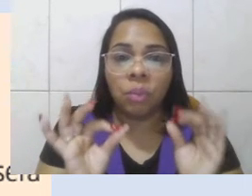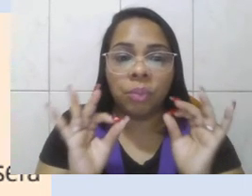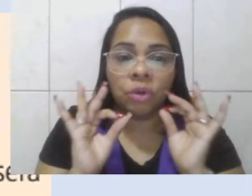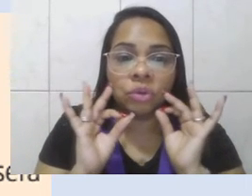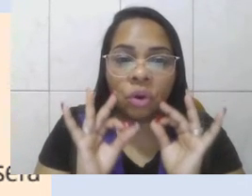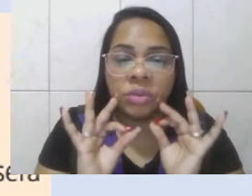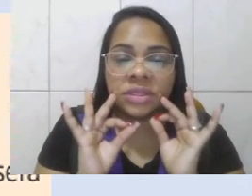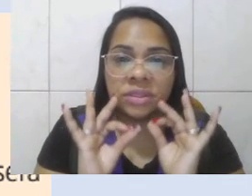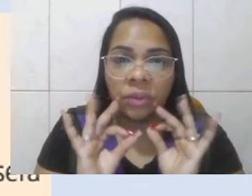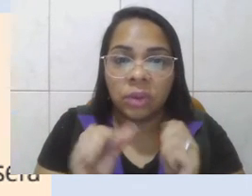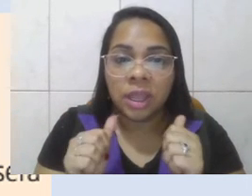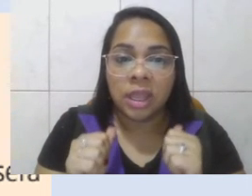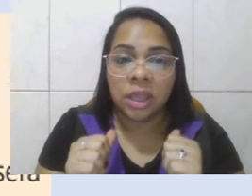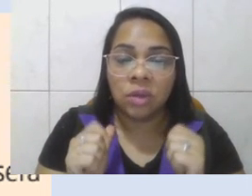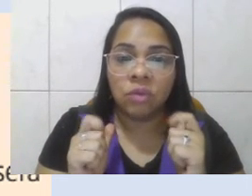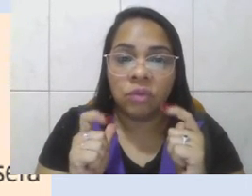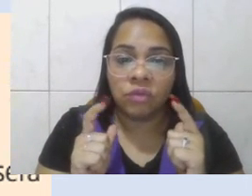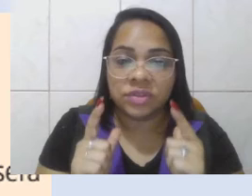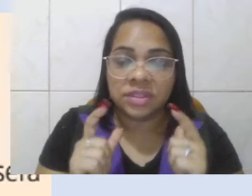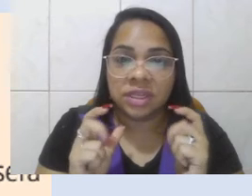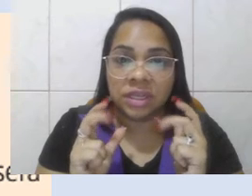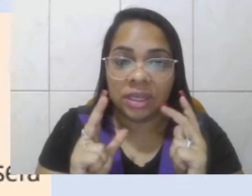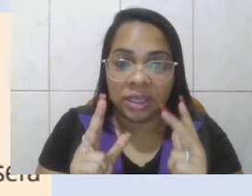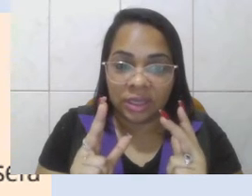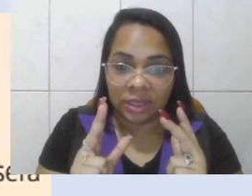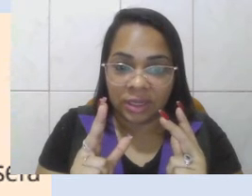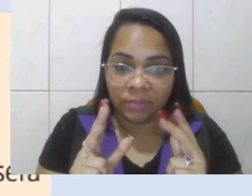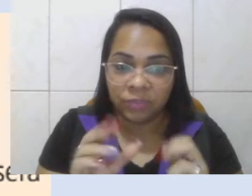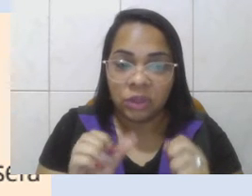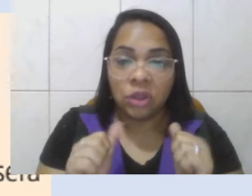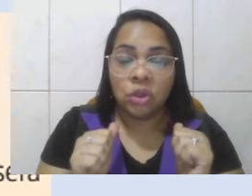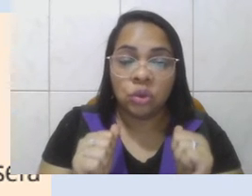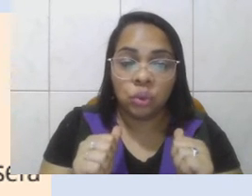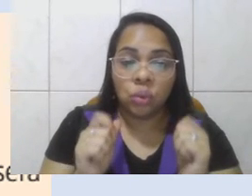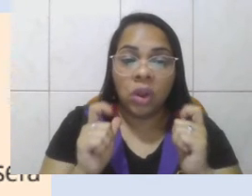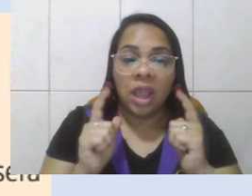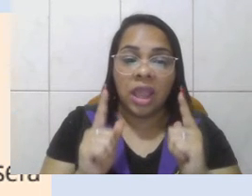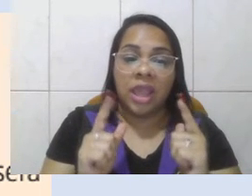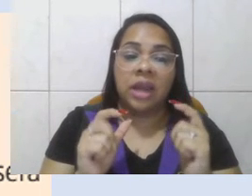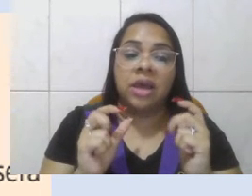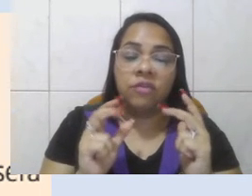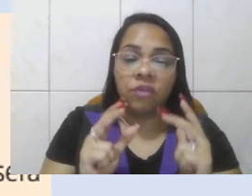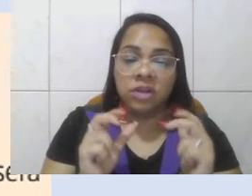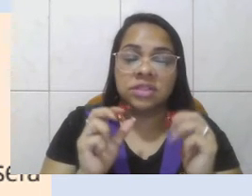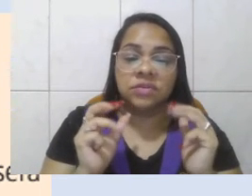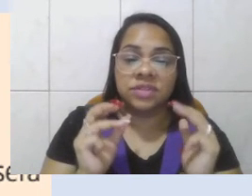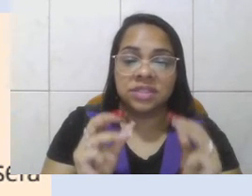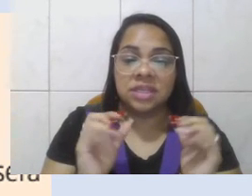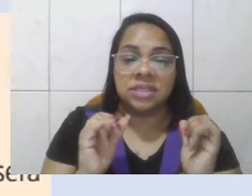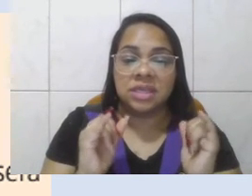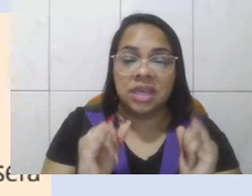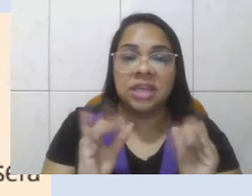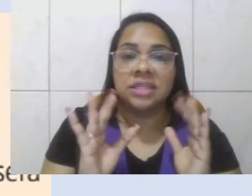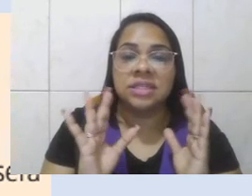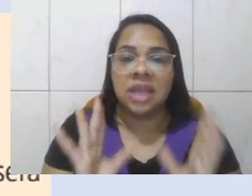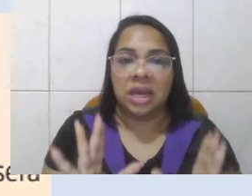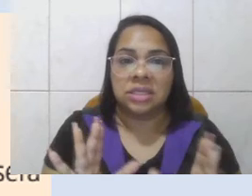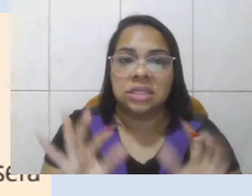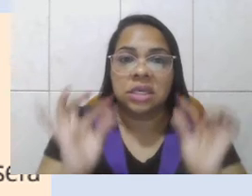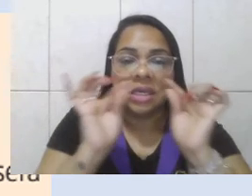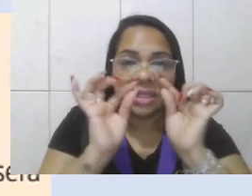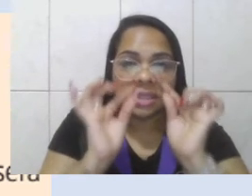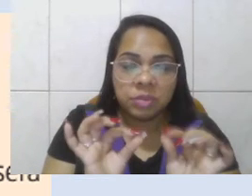Então, pronomes são eu, você, ele, tu, ela, vós, vocês, eles